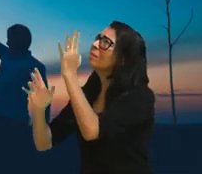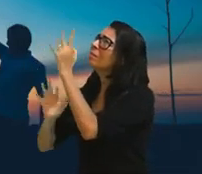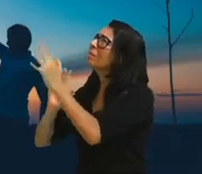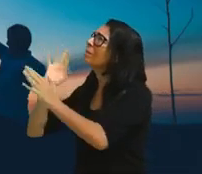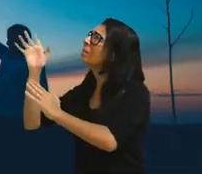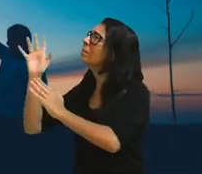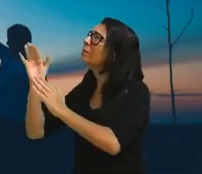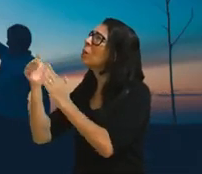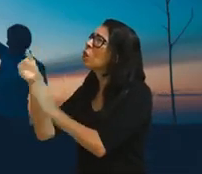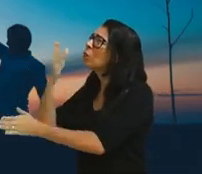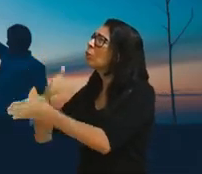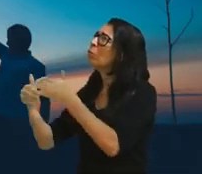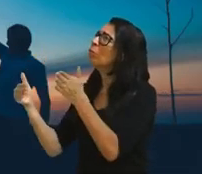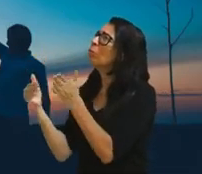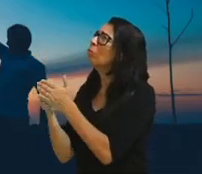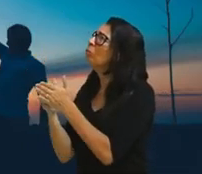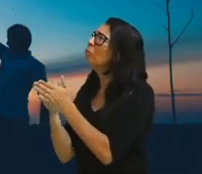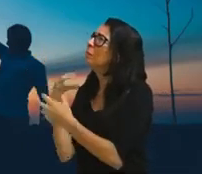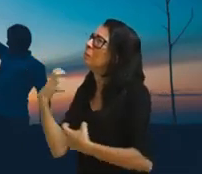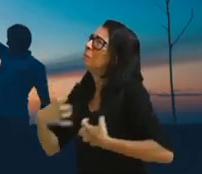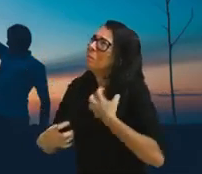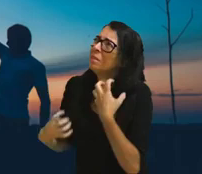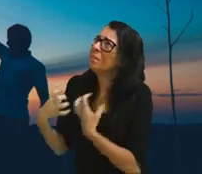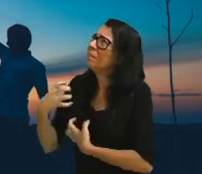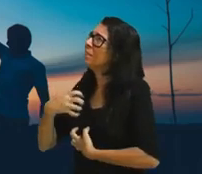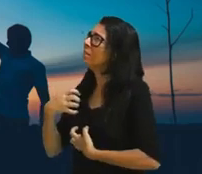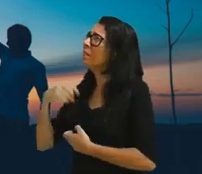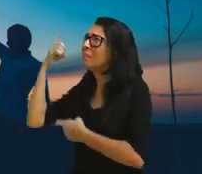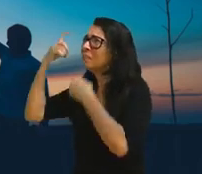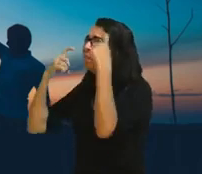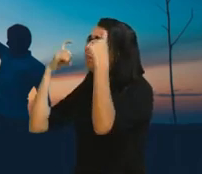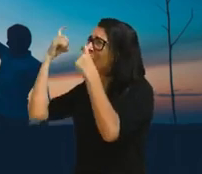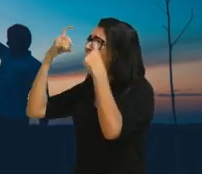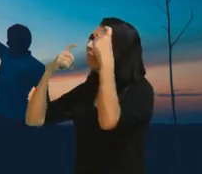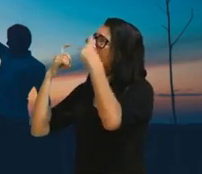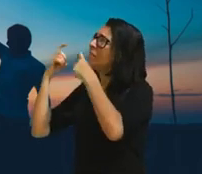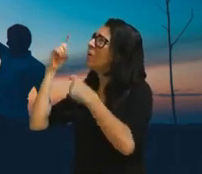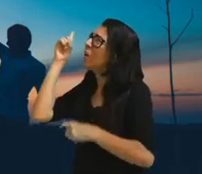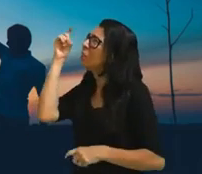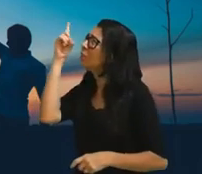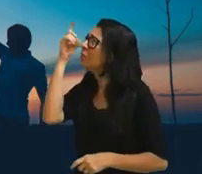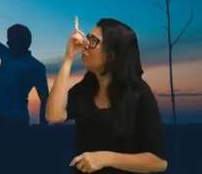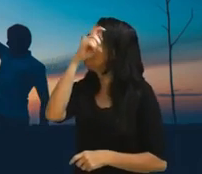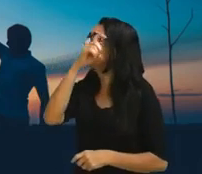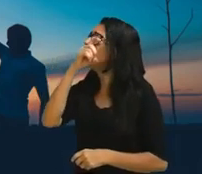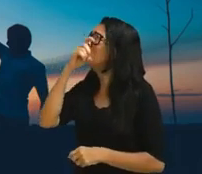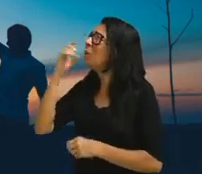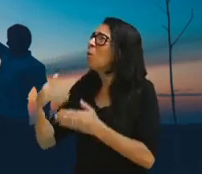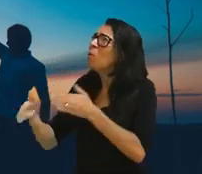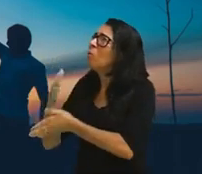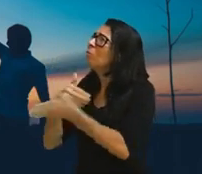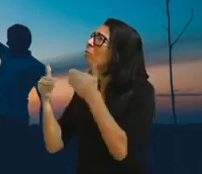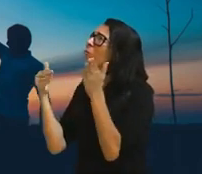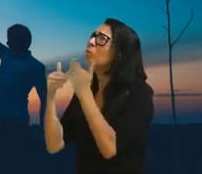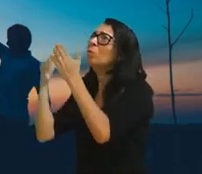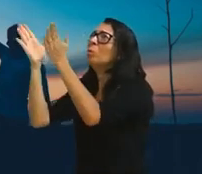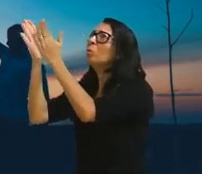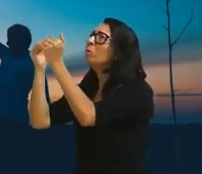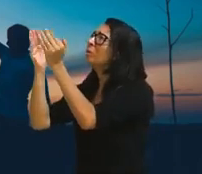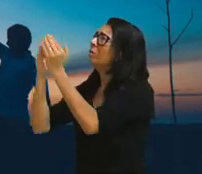levante, que o Senhor olhe para você, que o Senhor olhe para você com um olhar de misericórdia e